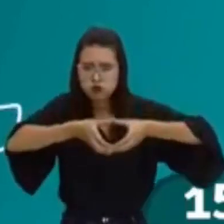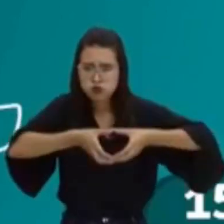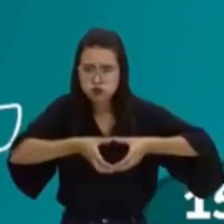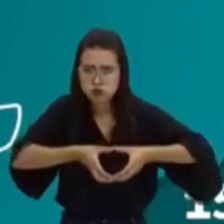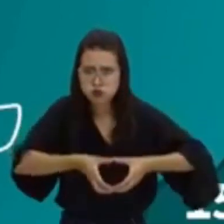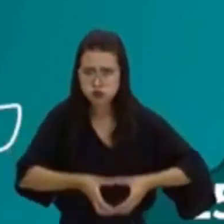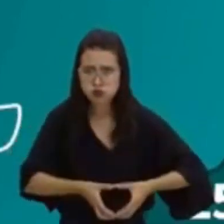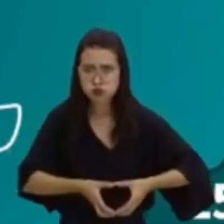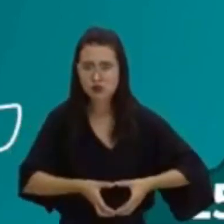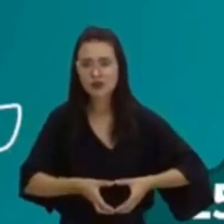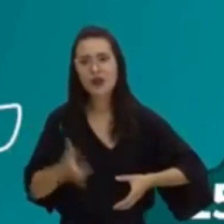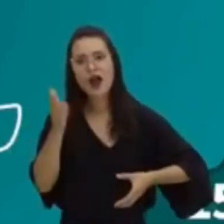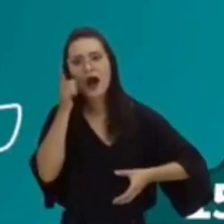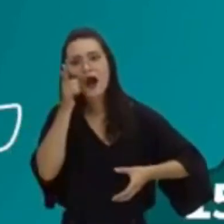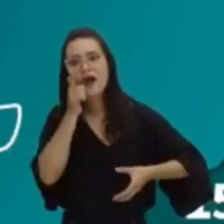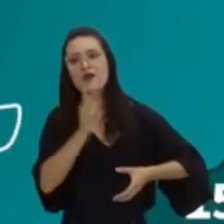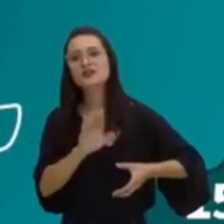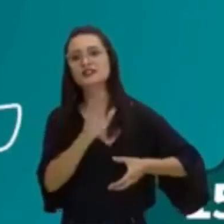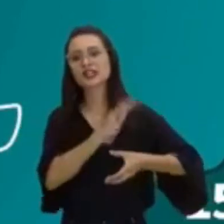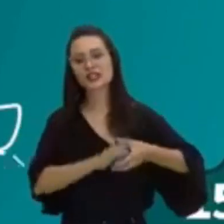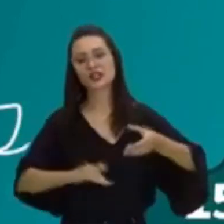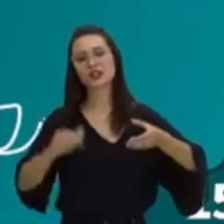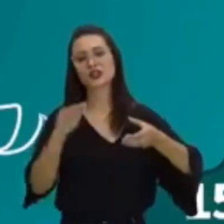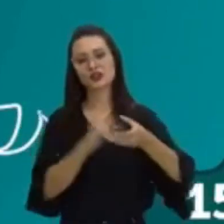pegar duas metades aqui dessa.